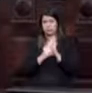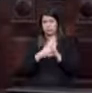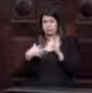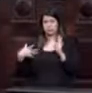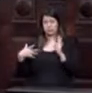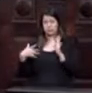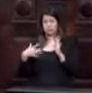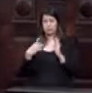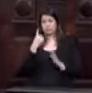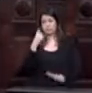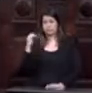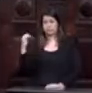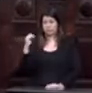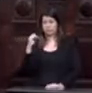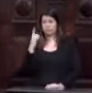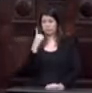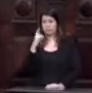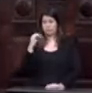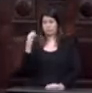100 e 101,